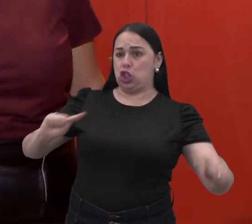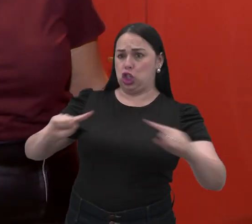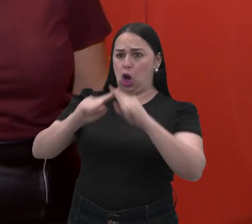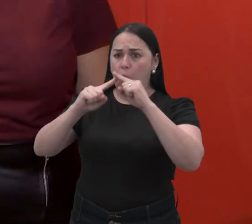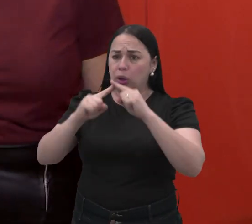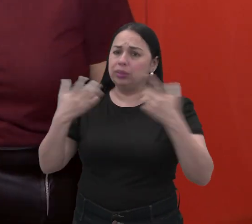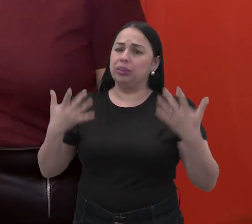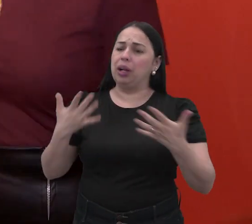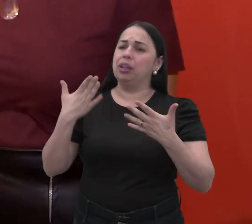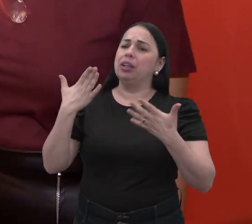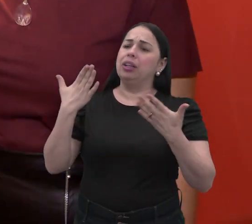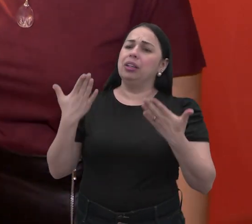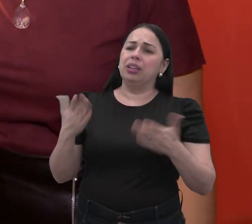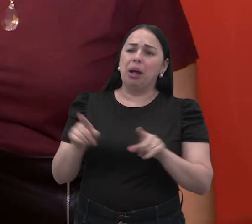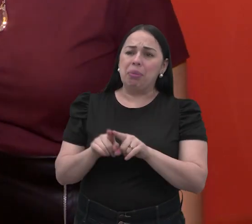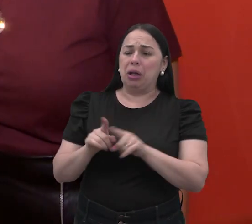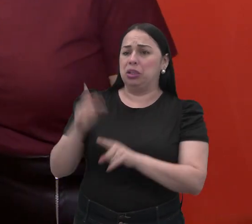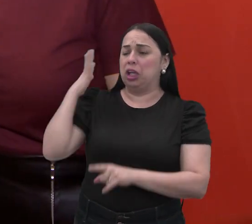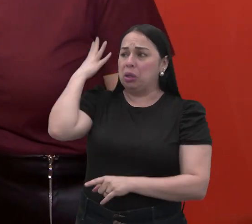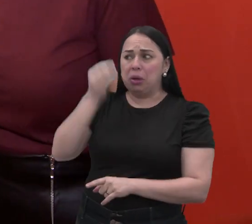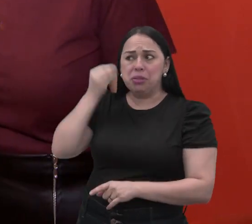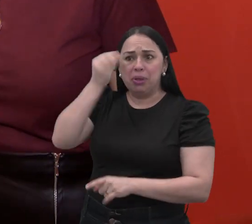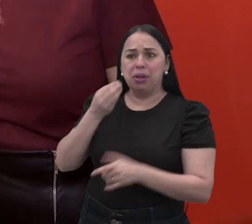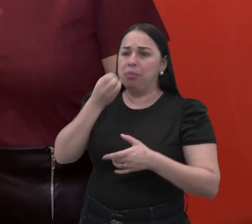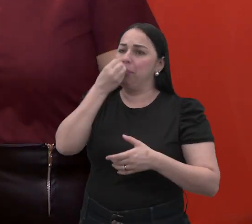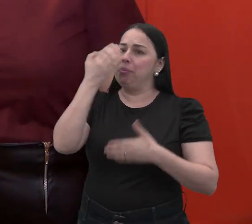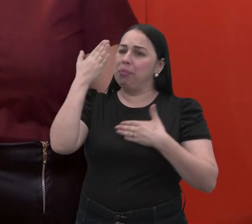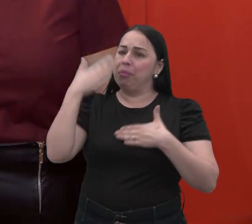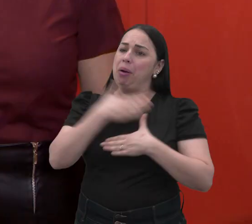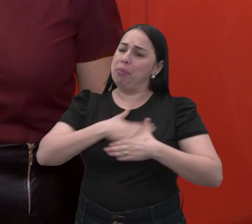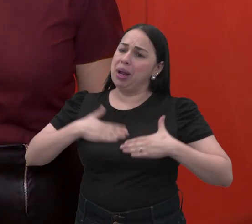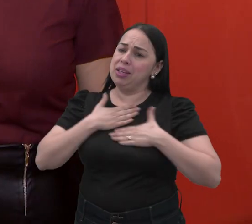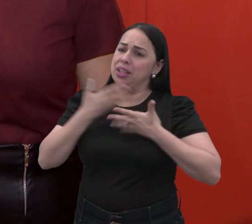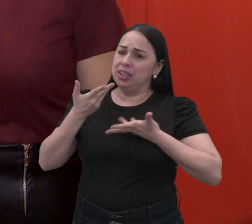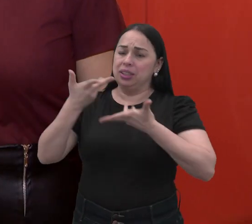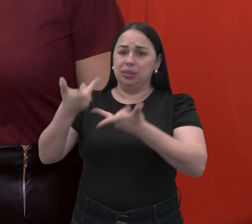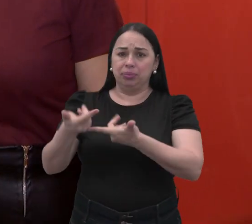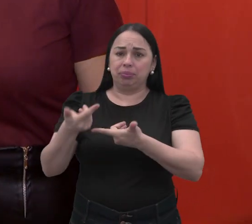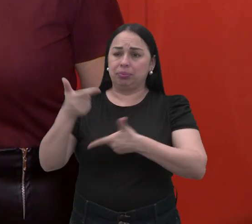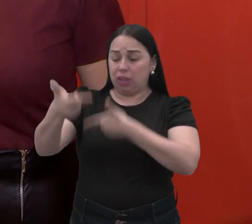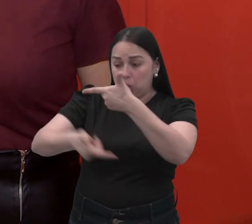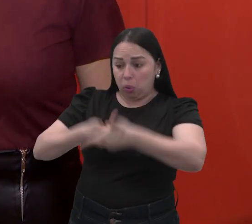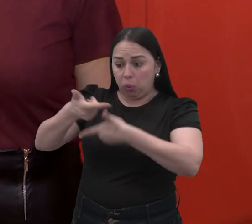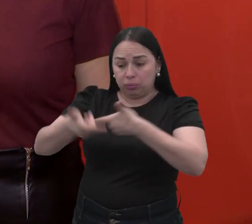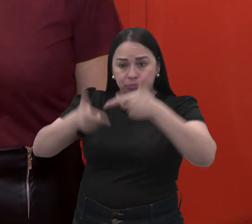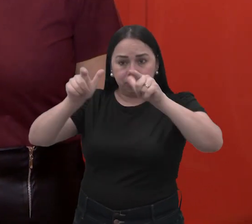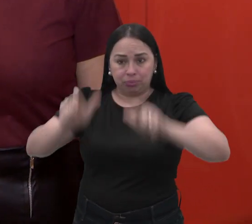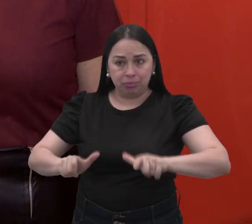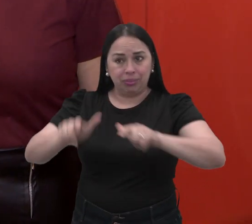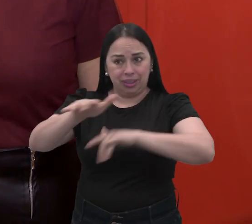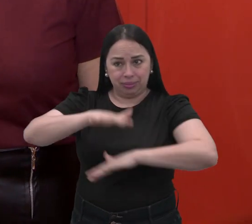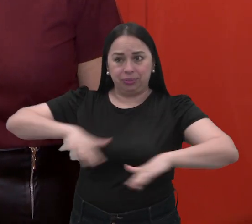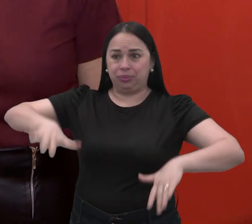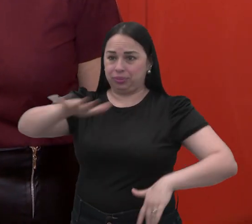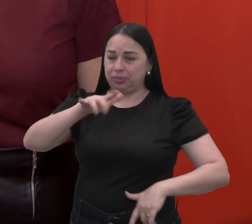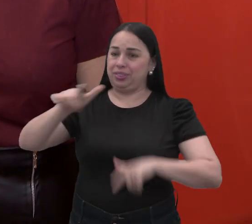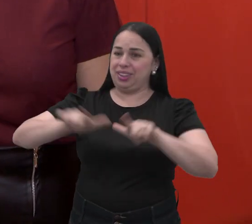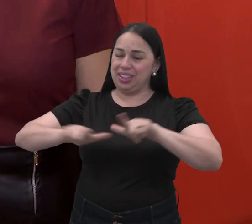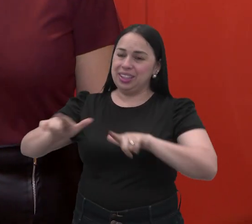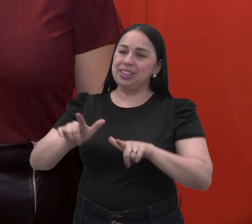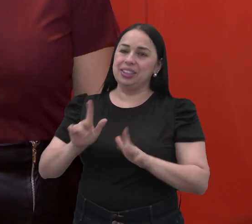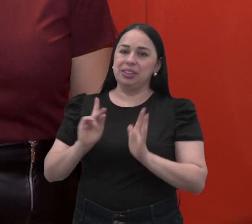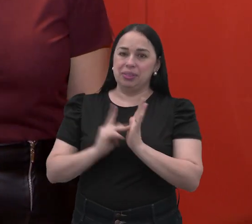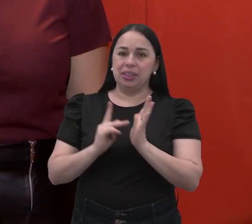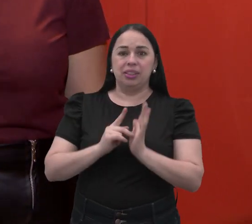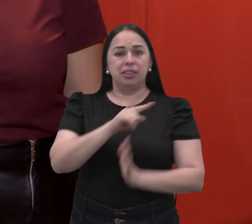Rádio Joseense. Eloy, obrigada, viu? Eu que agradeço. Por me receber. Prazer receber vocês aqui. No seu ambiente de trabalho, né? Vamos que vamos, é isso